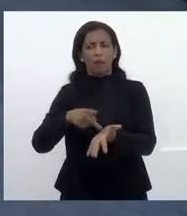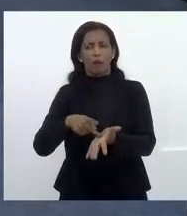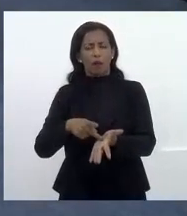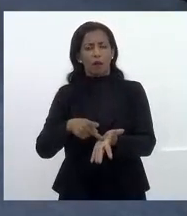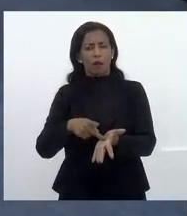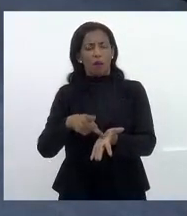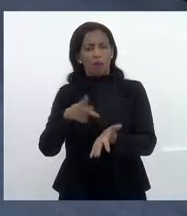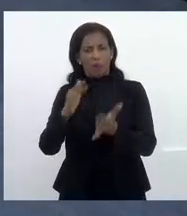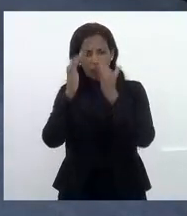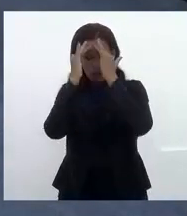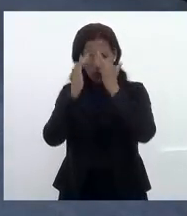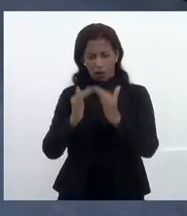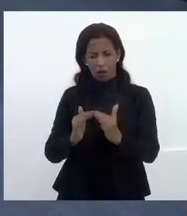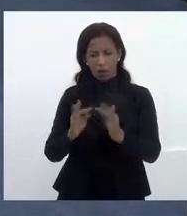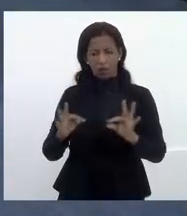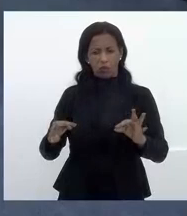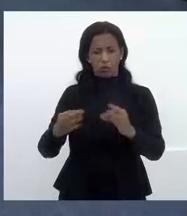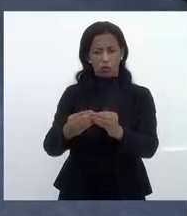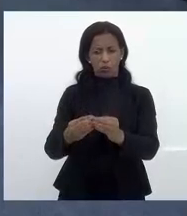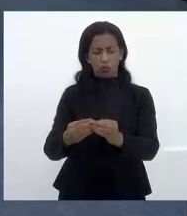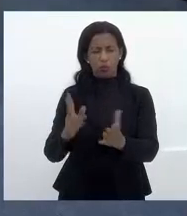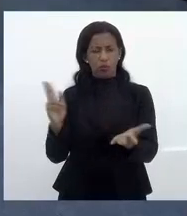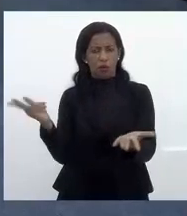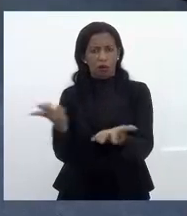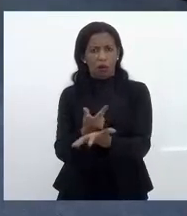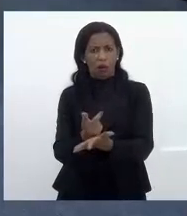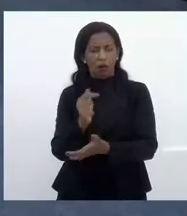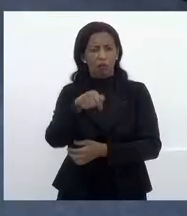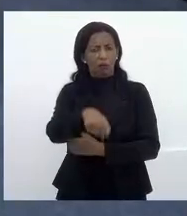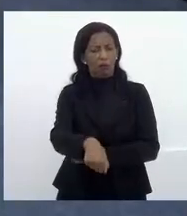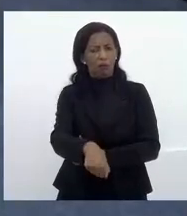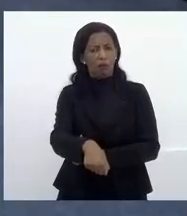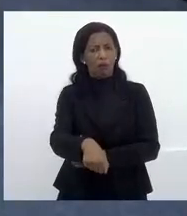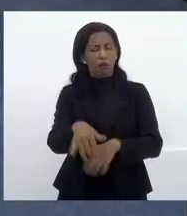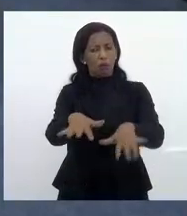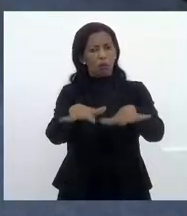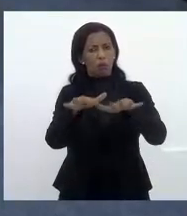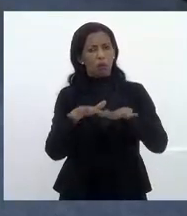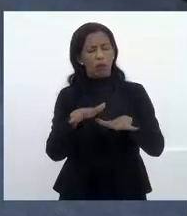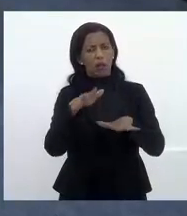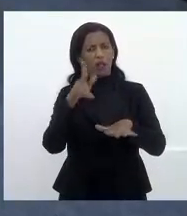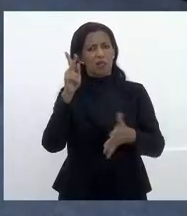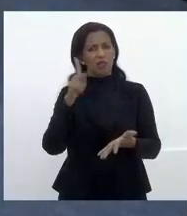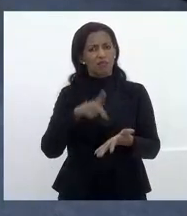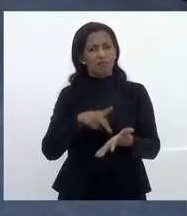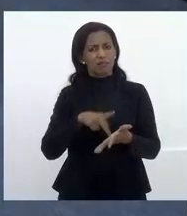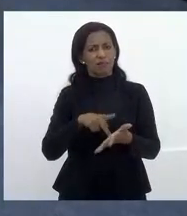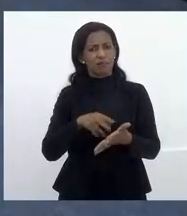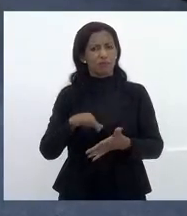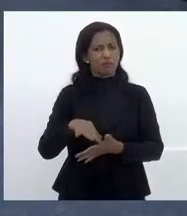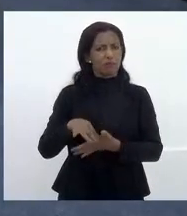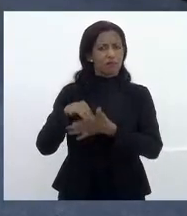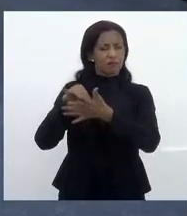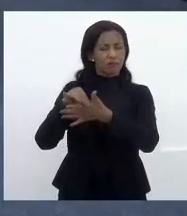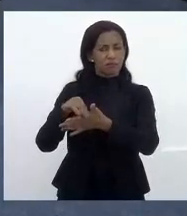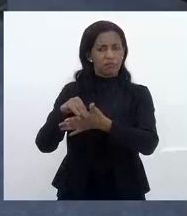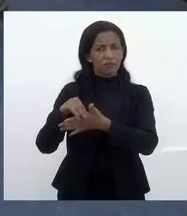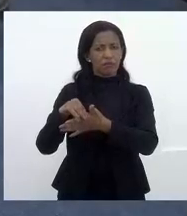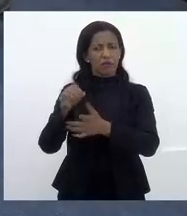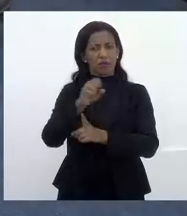atenda às demandas que tem acontecido aqui em plenário exatamente pela representação